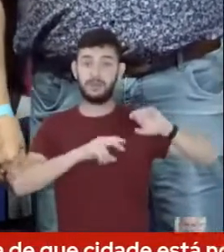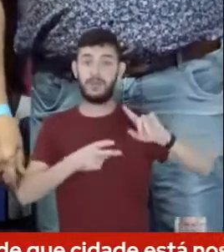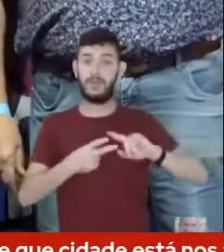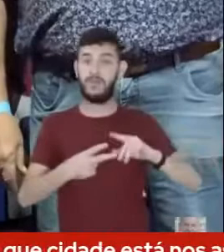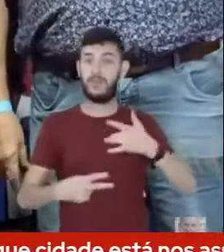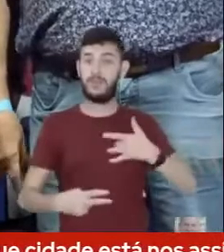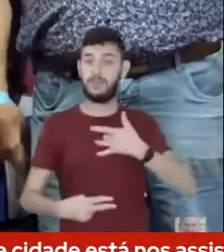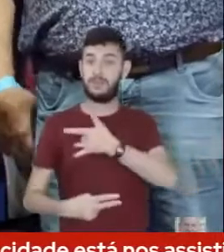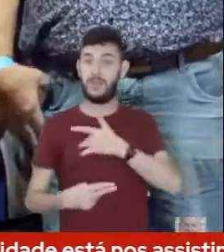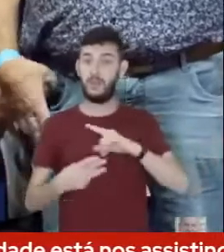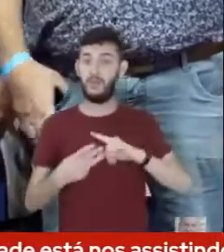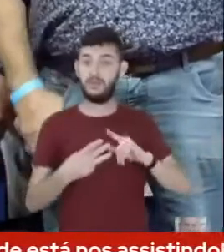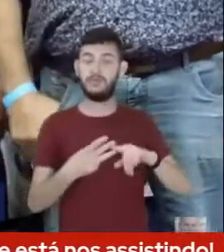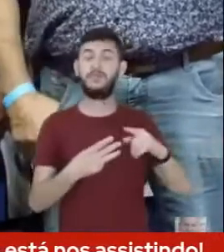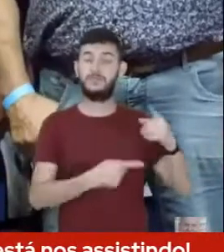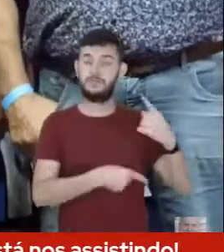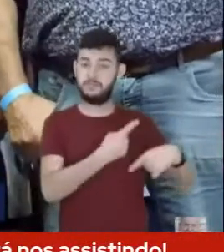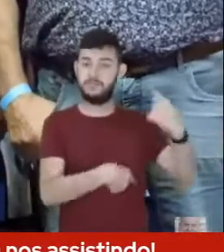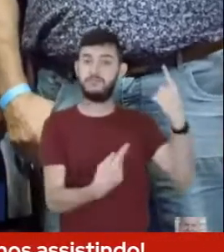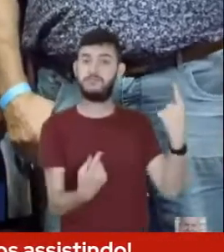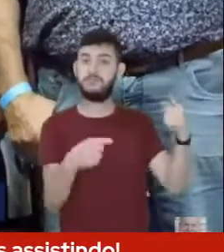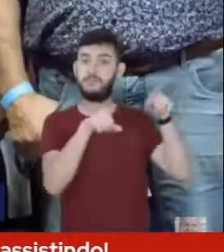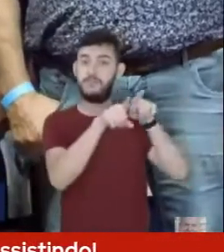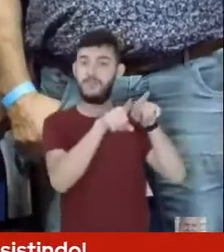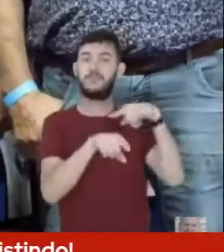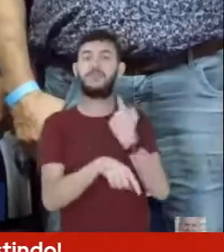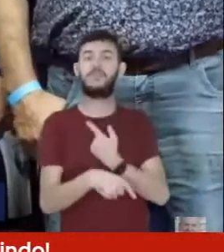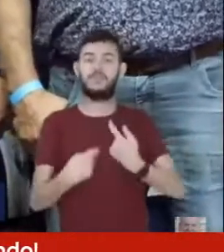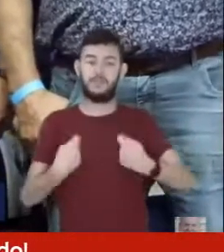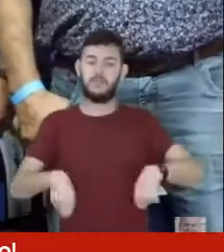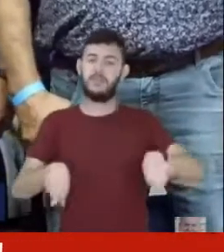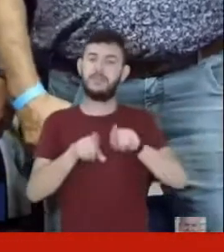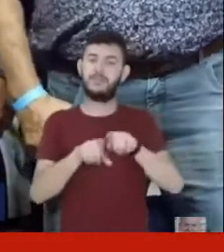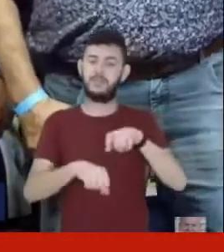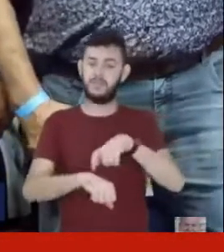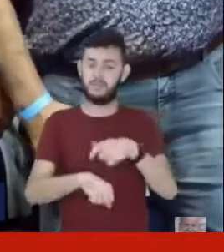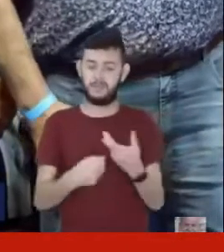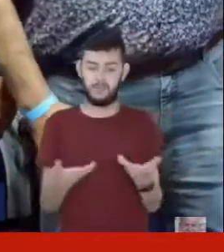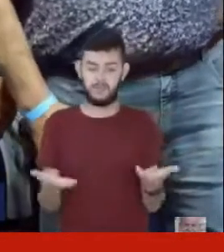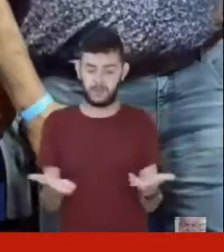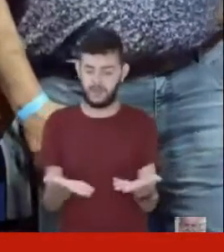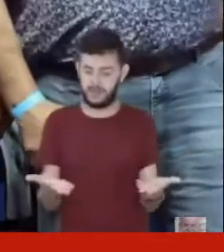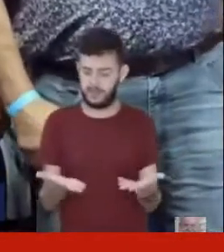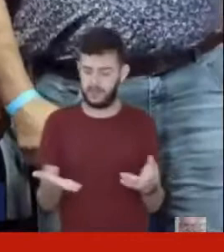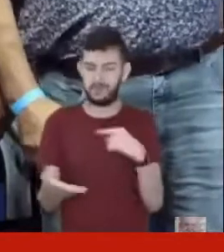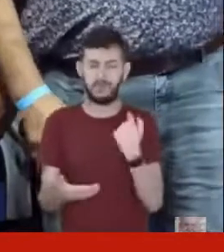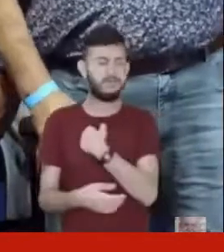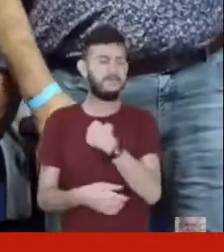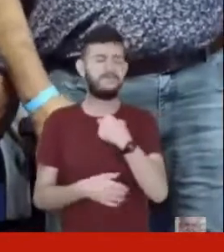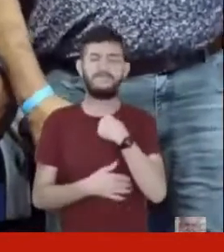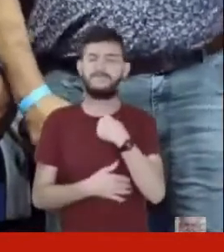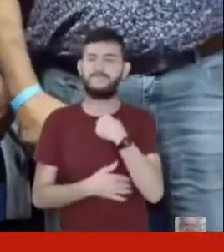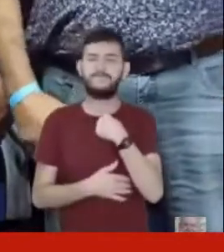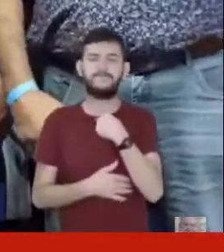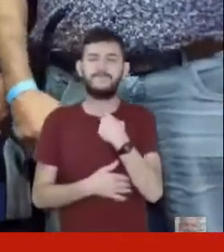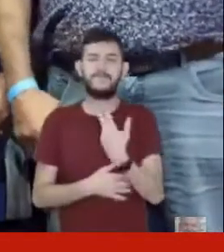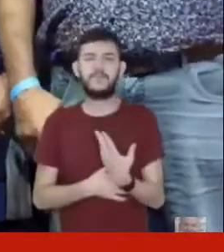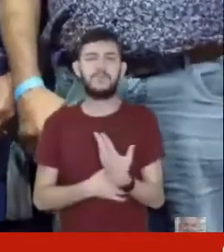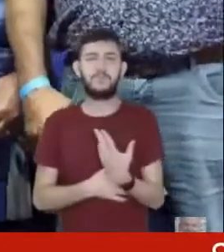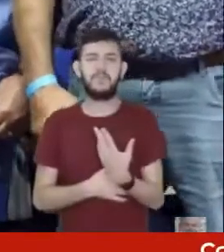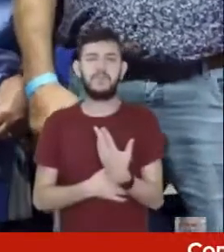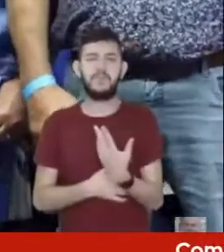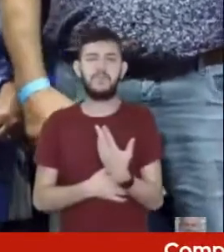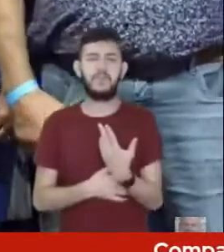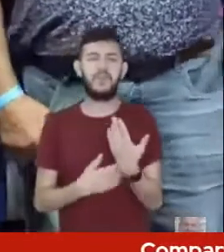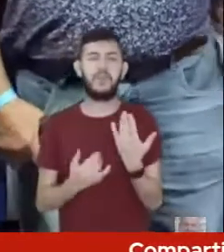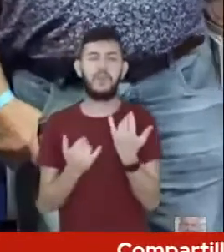desenvolvimento. Isso é que nós precisamos também nesse momento. Não podemos deixar que isso seja, como o João falou, um